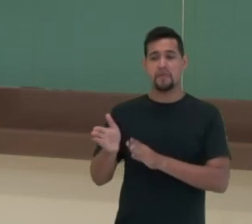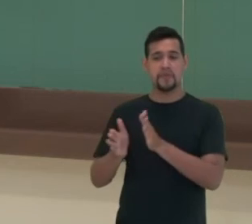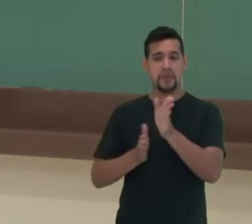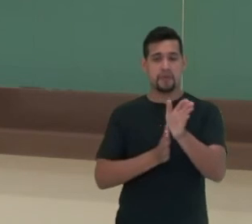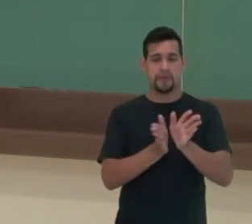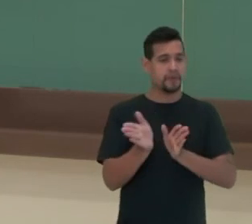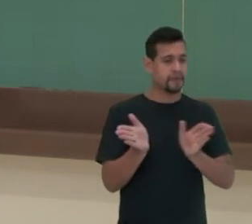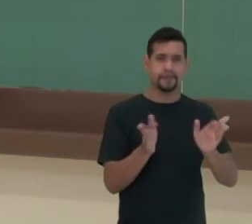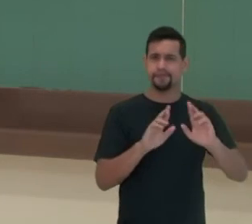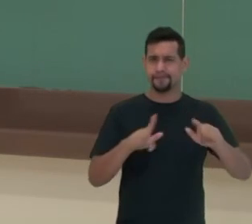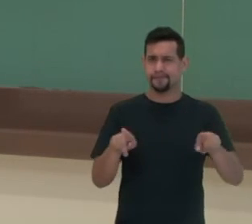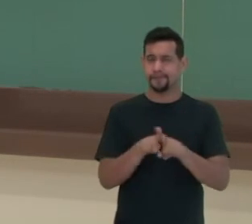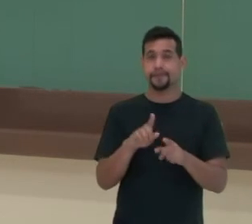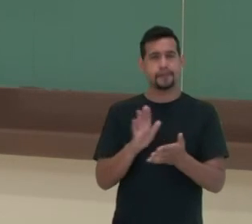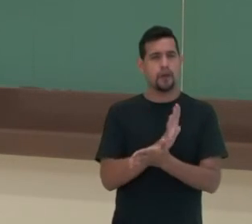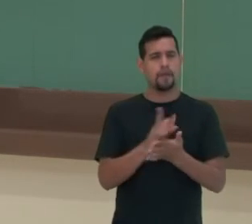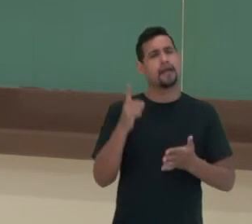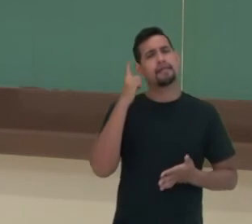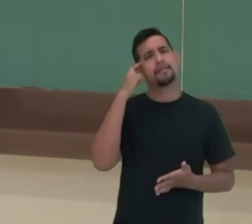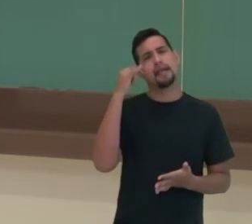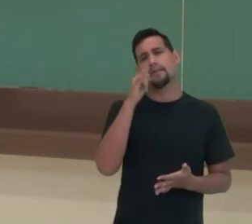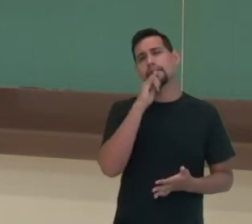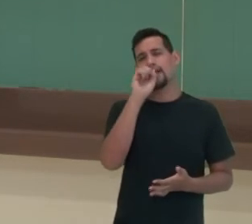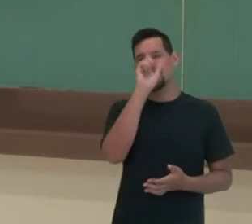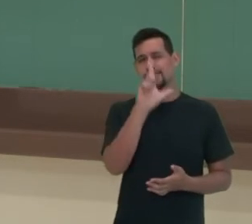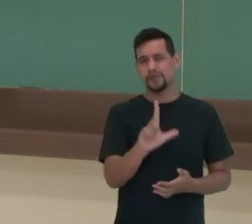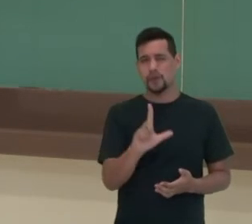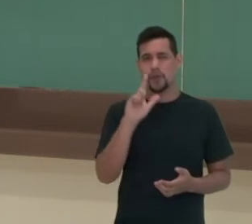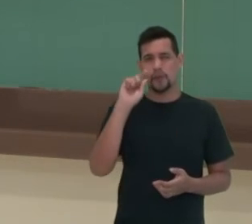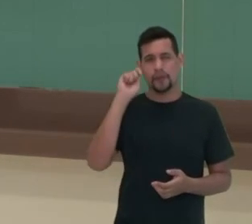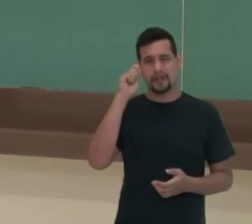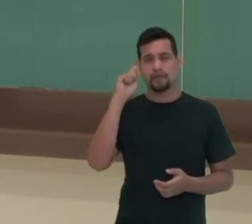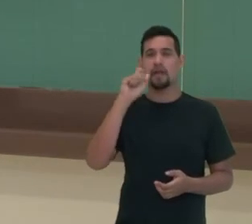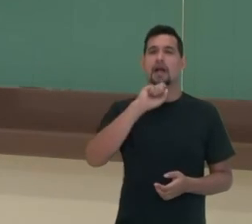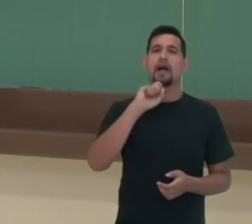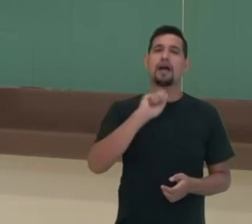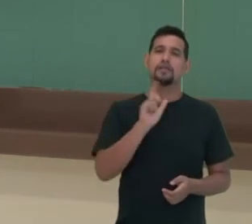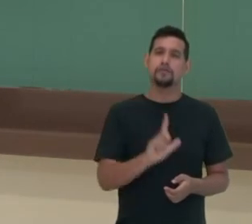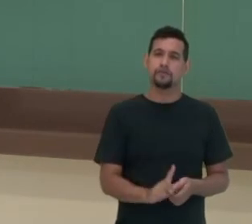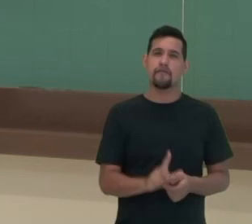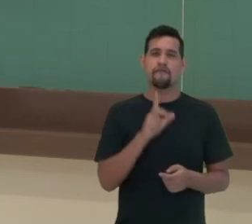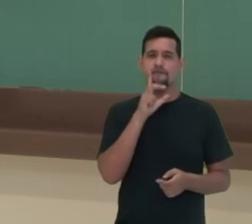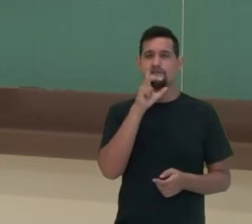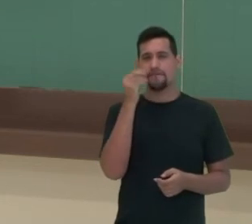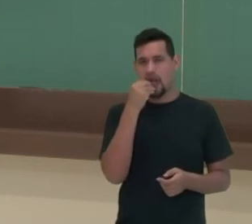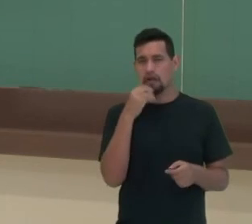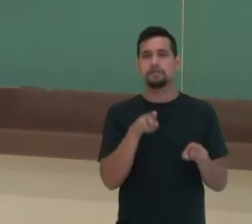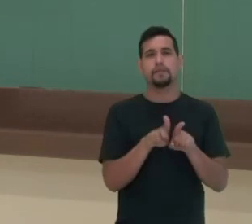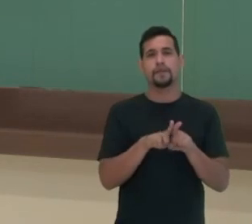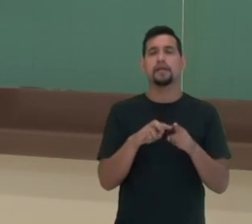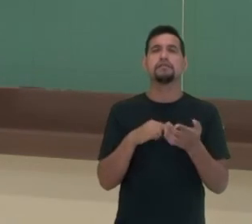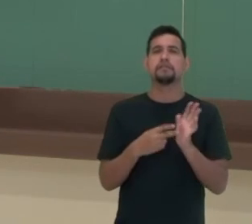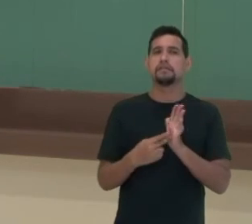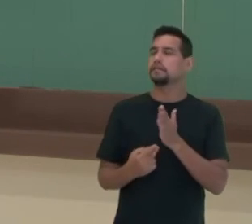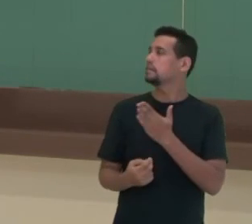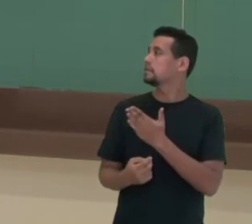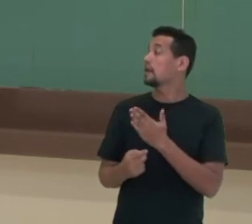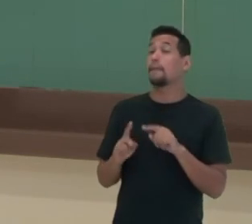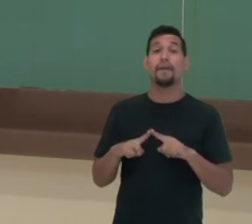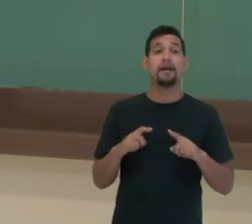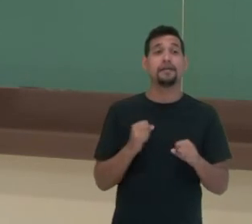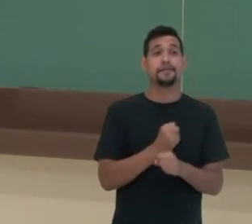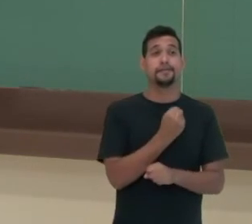melhor, em alguns pontos azul escuro, onde tinha ali a consolidação do cristianismo, mas em